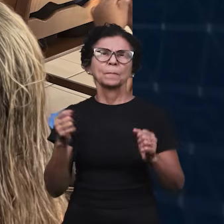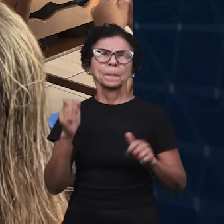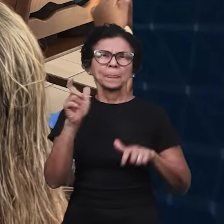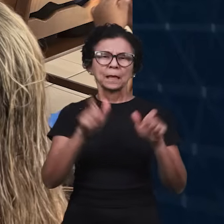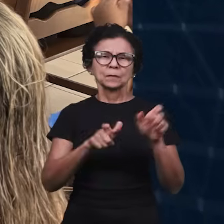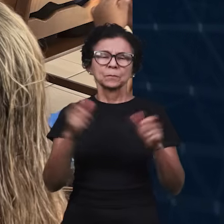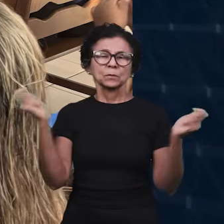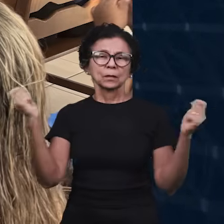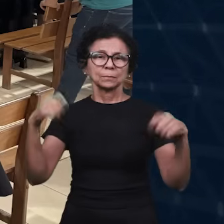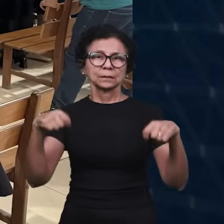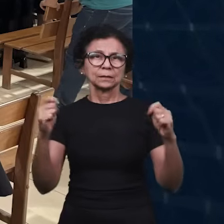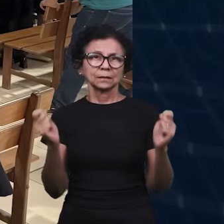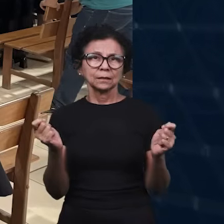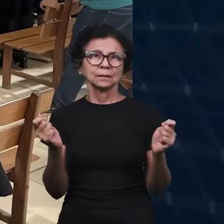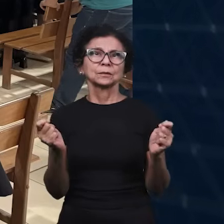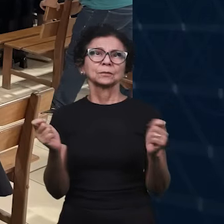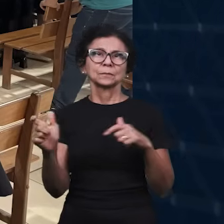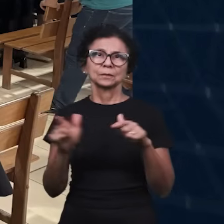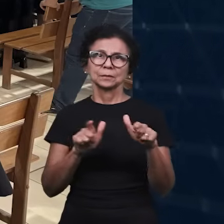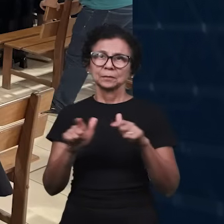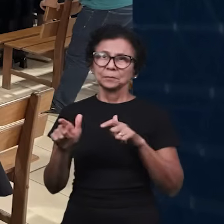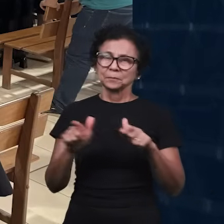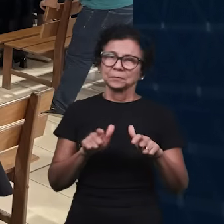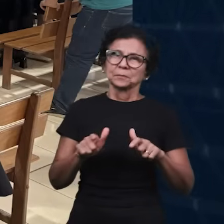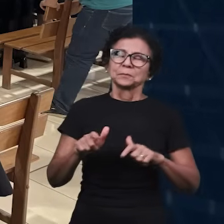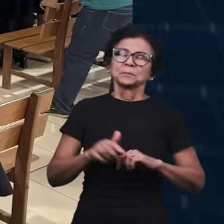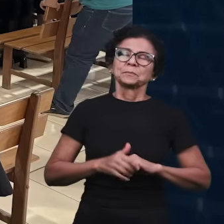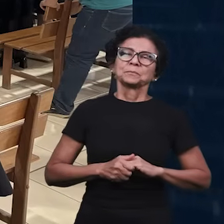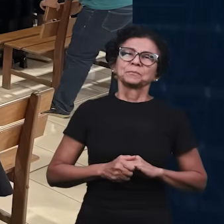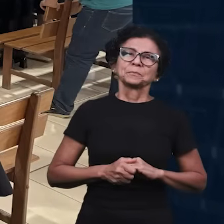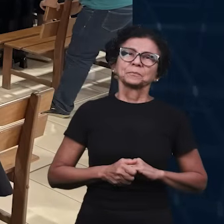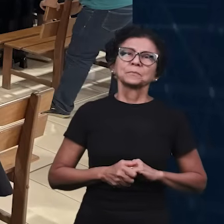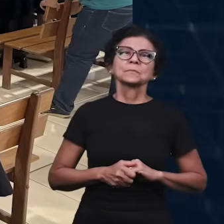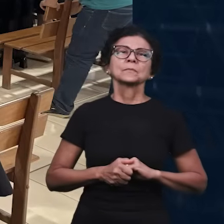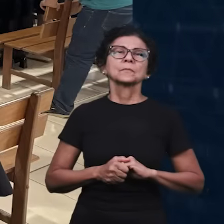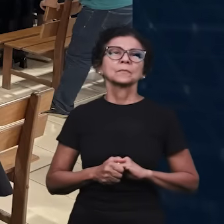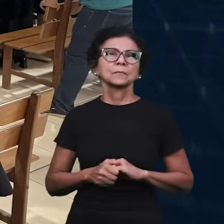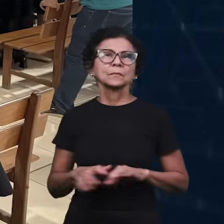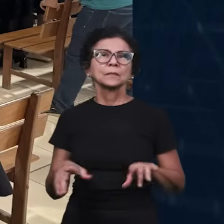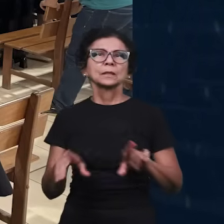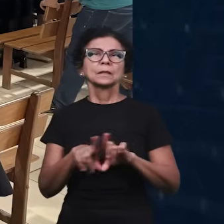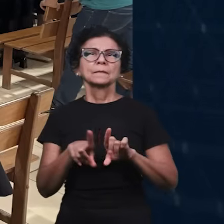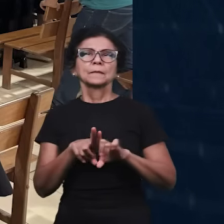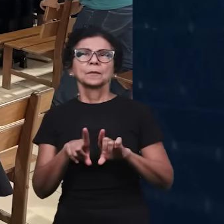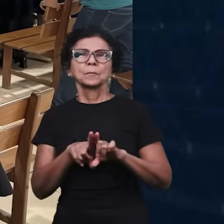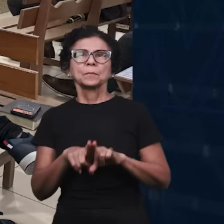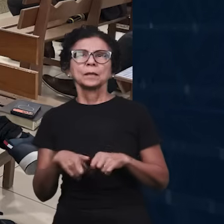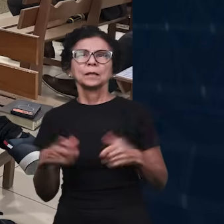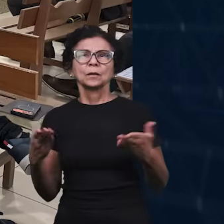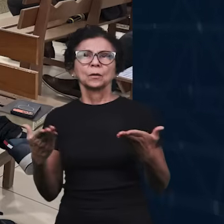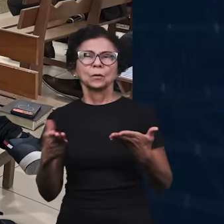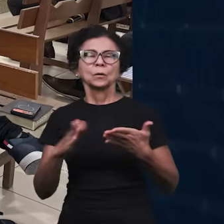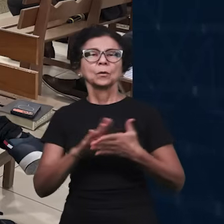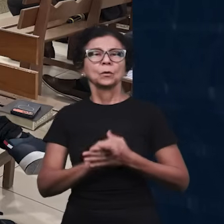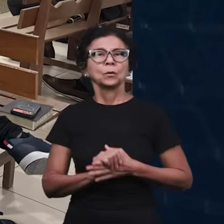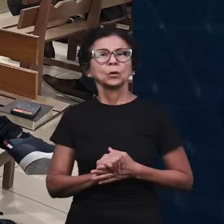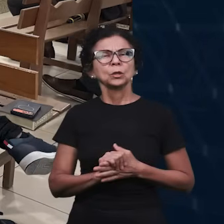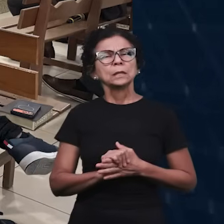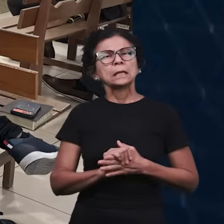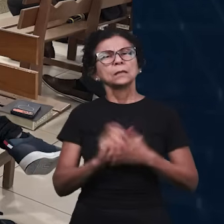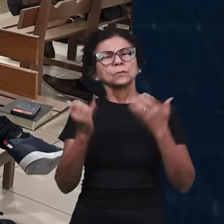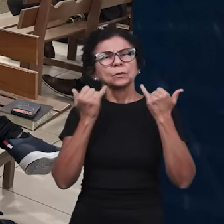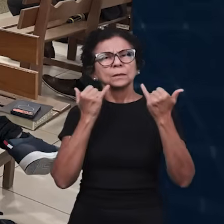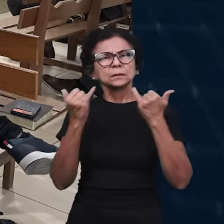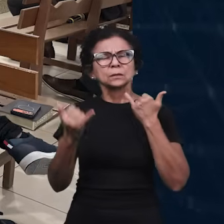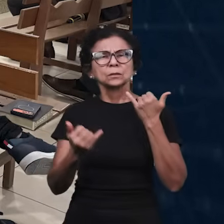poderosamente, capacitando os irmãos para este trabalho. Neste dia também houve alinhamento de todo o trabalho e orientação